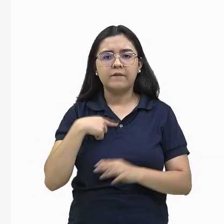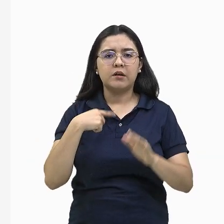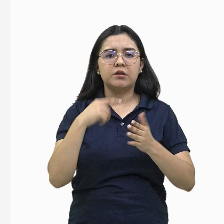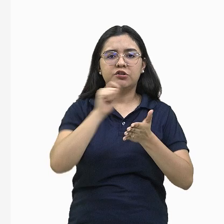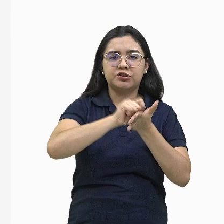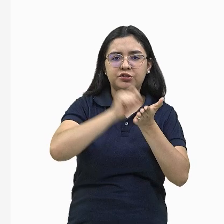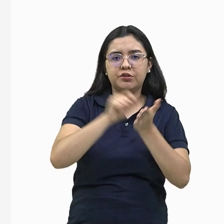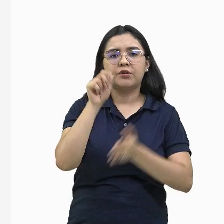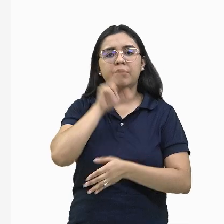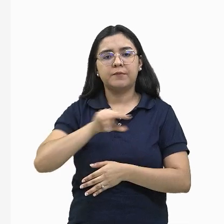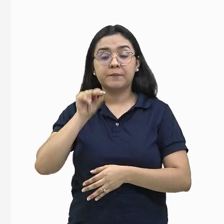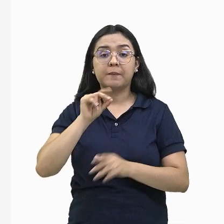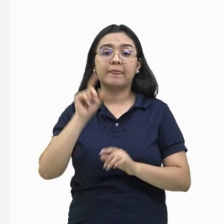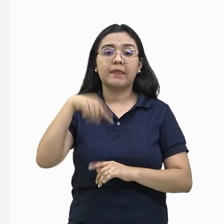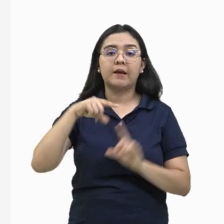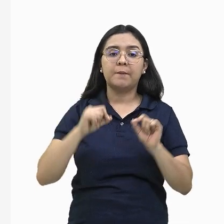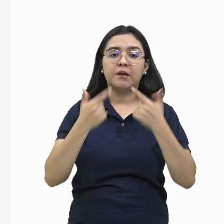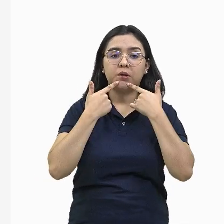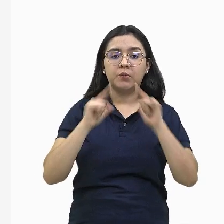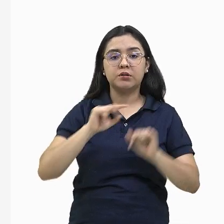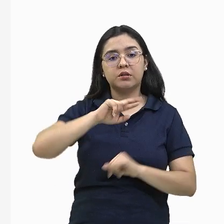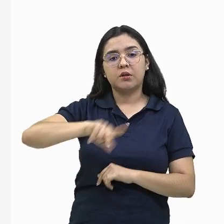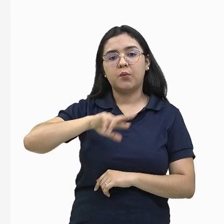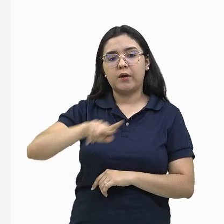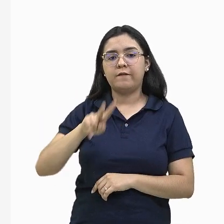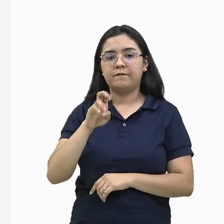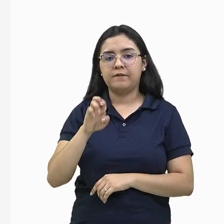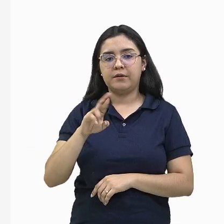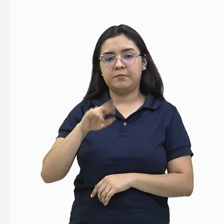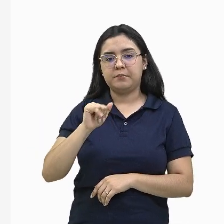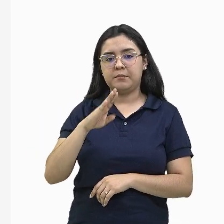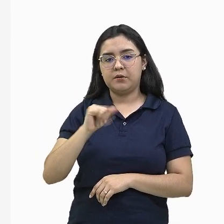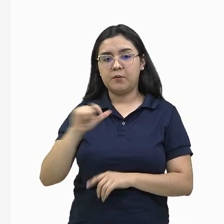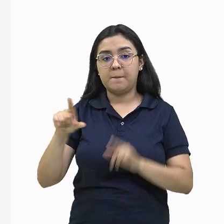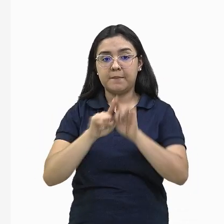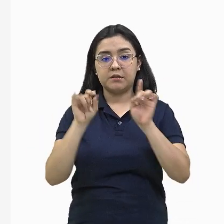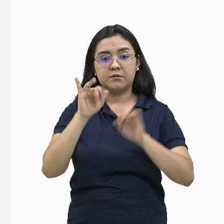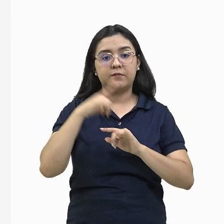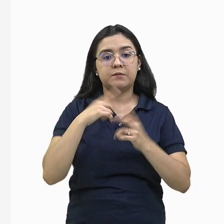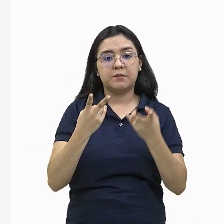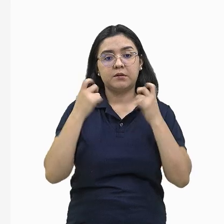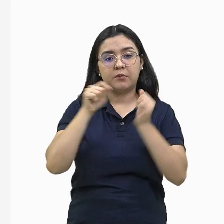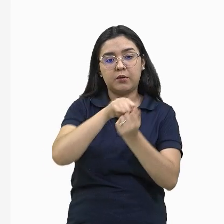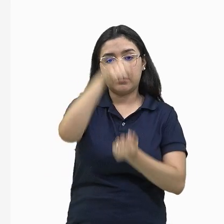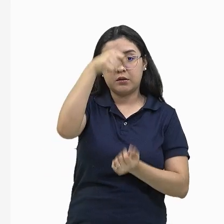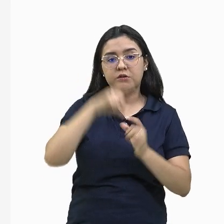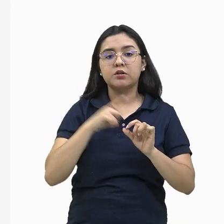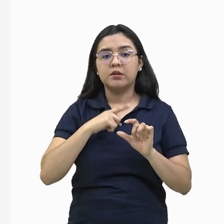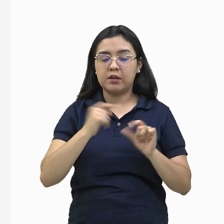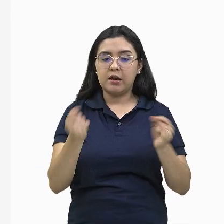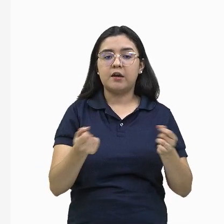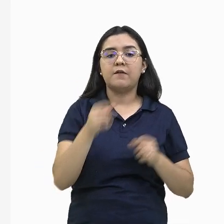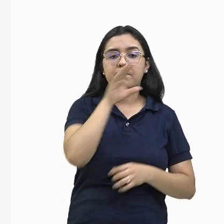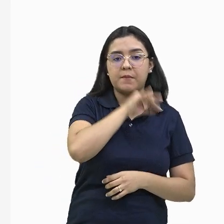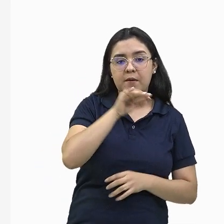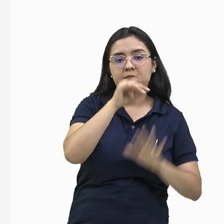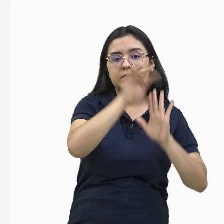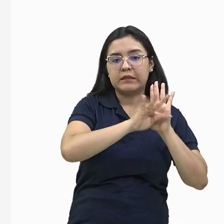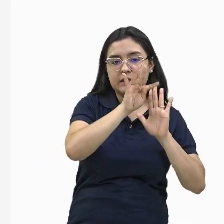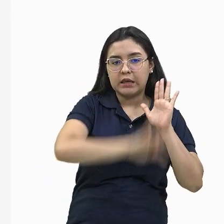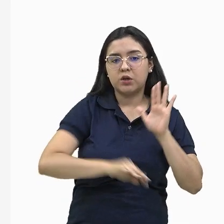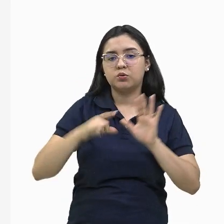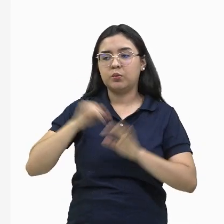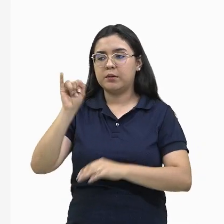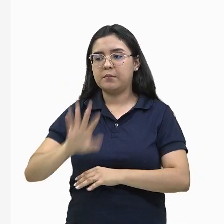é linguagem não verbal. Agora, quando você observa que um cartaz ele articula linguagem verbal e não